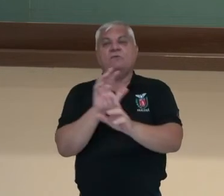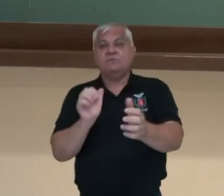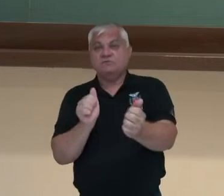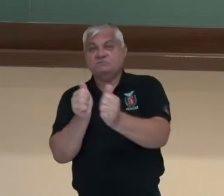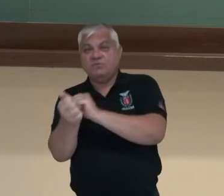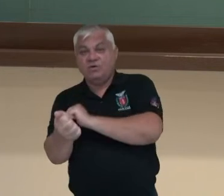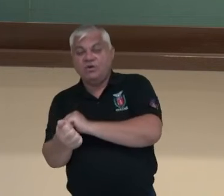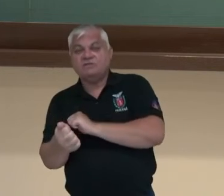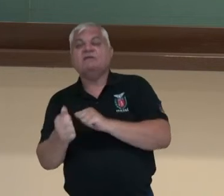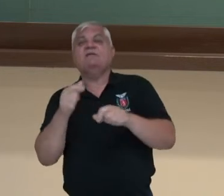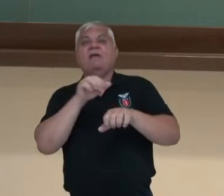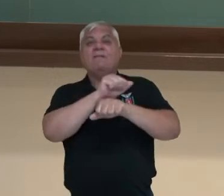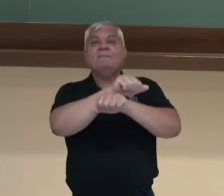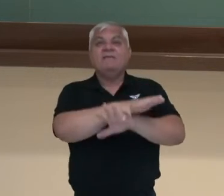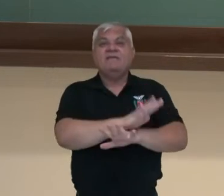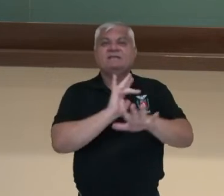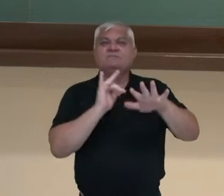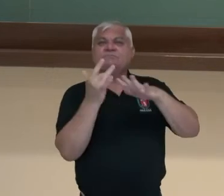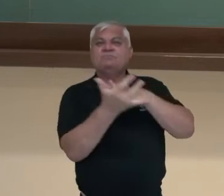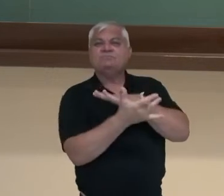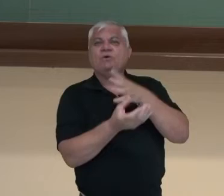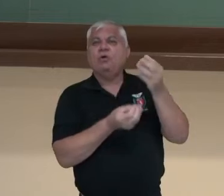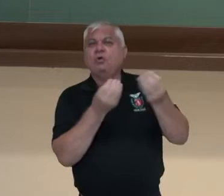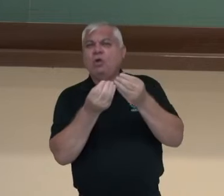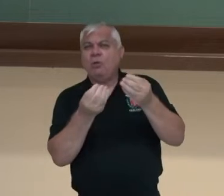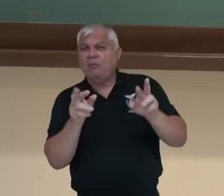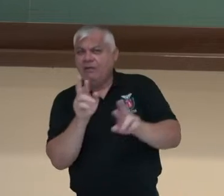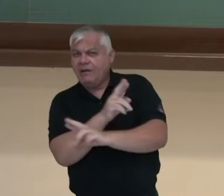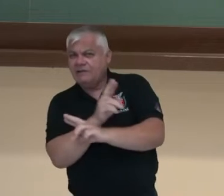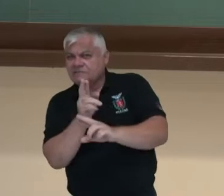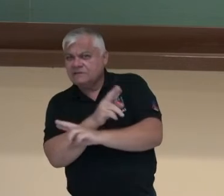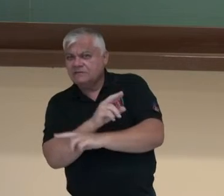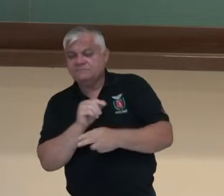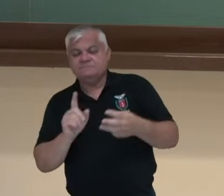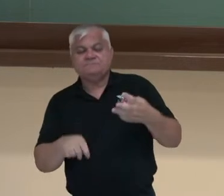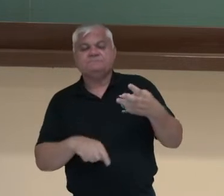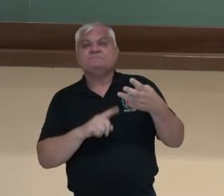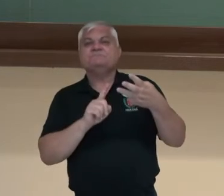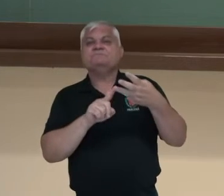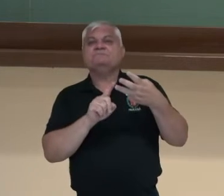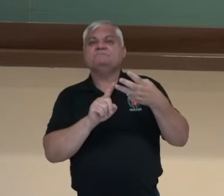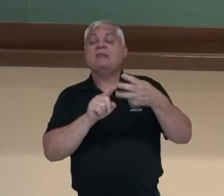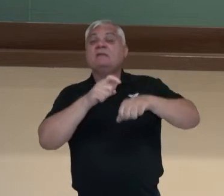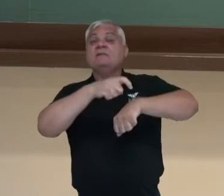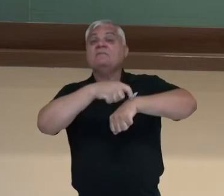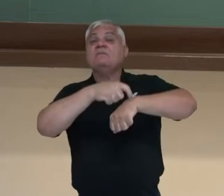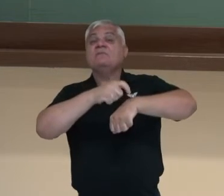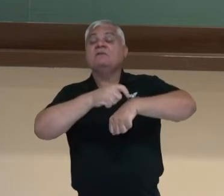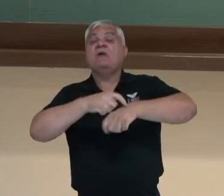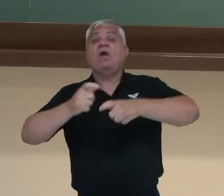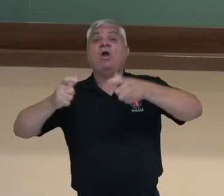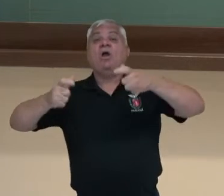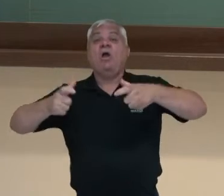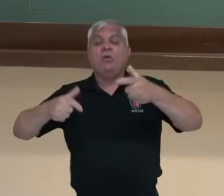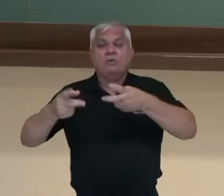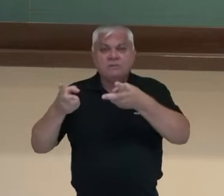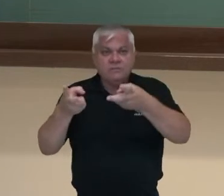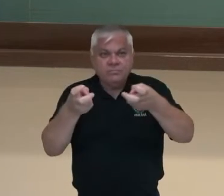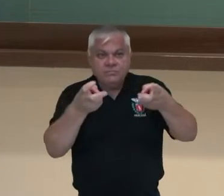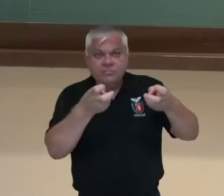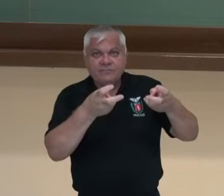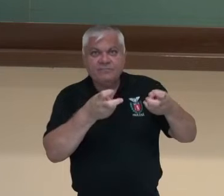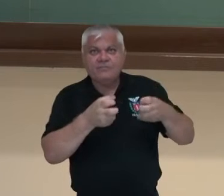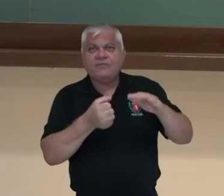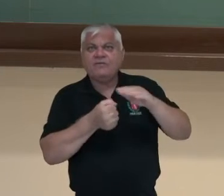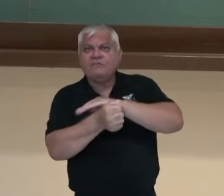consumo da indústria cultural? Qual é essa relação aí que a gente estudou, né? Em que momento e onde podemos observar este consumo?